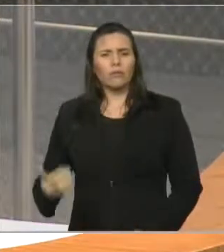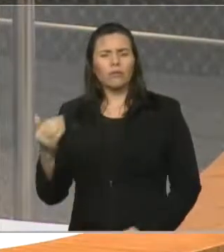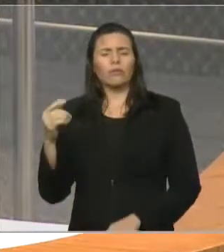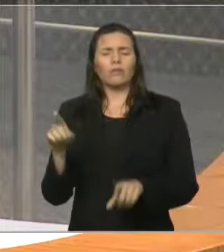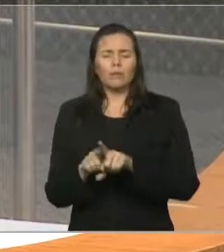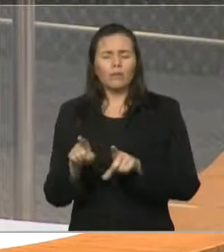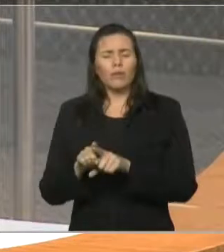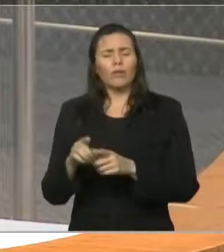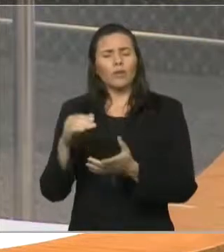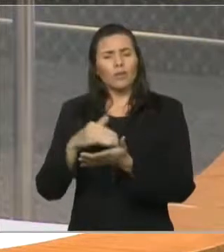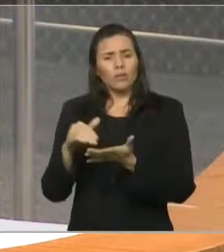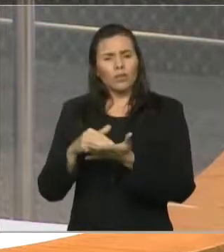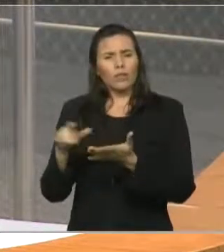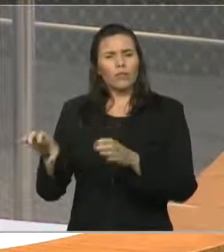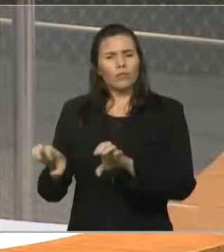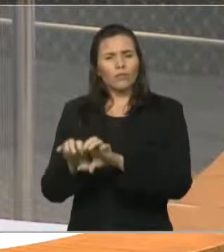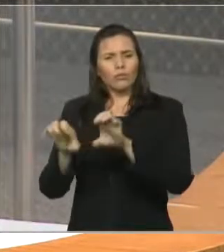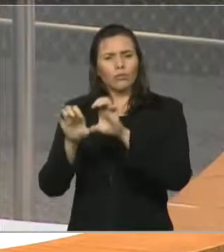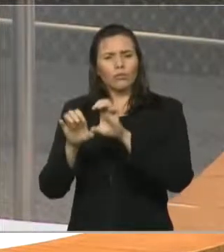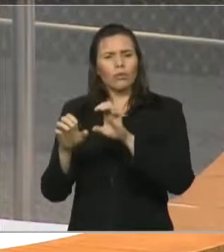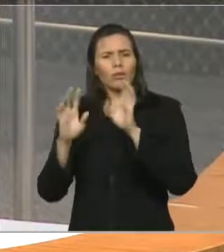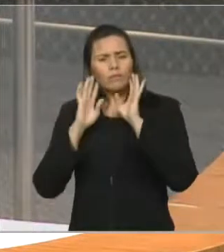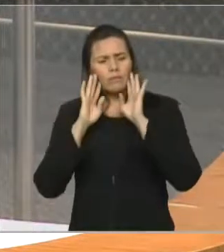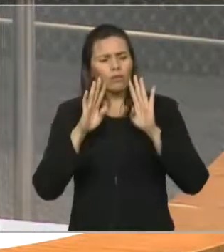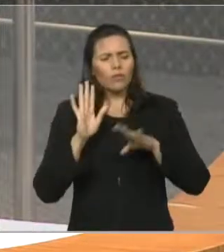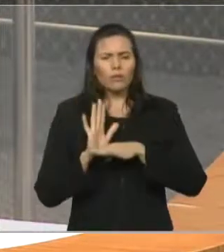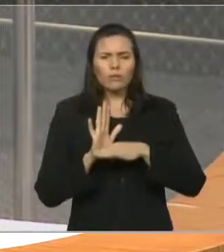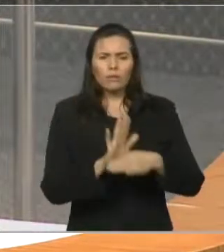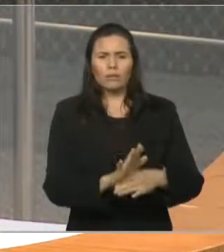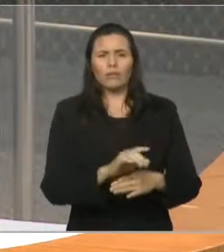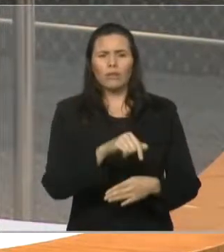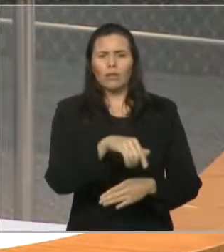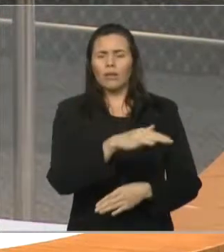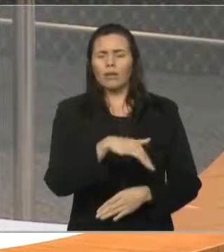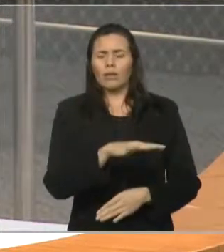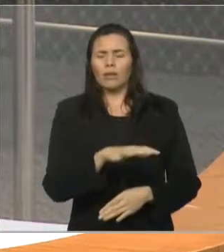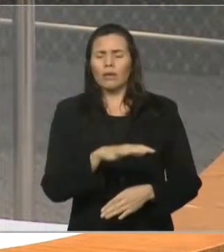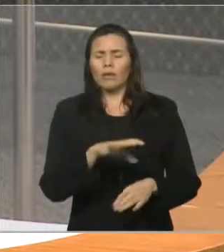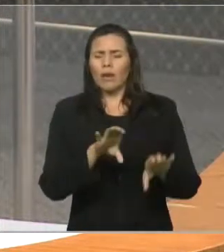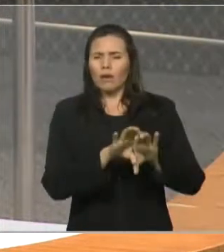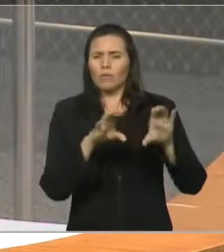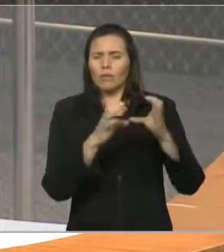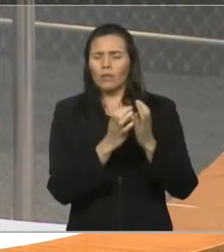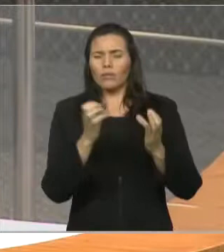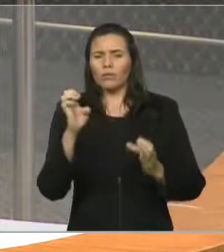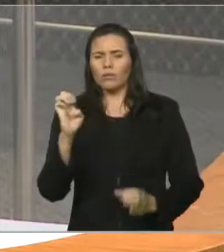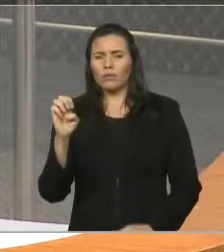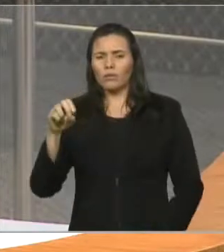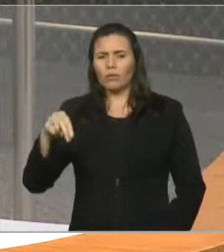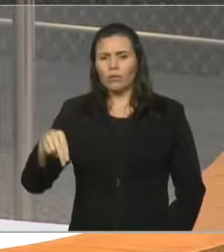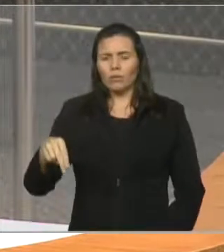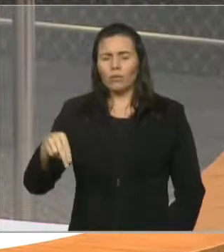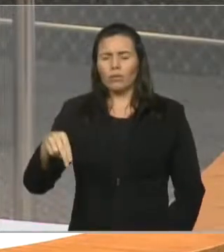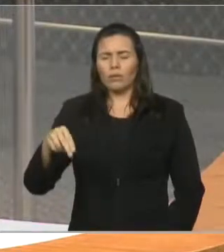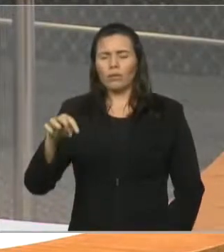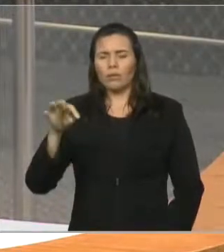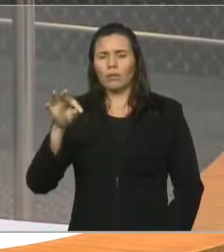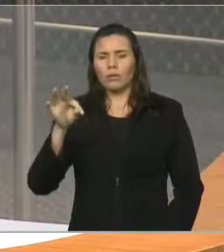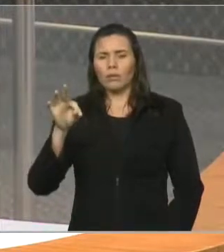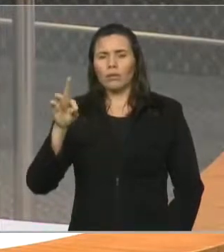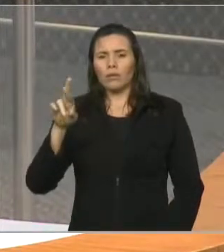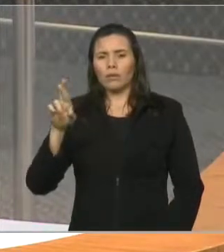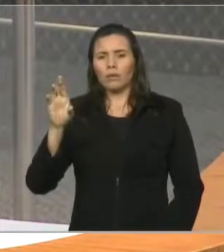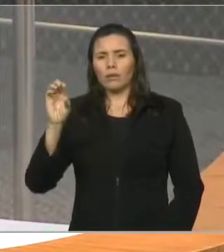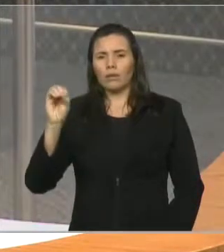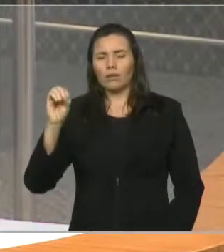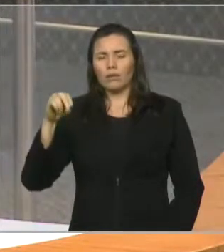especial para o distrito do Entroncamento. Eu queria também